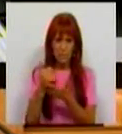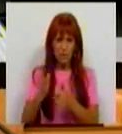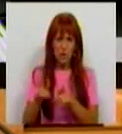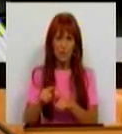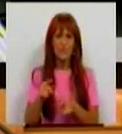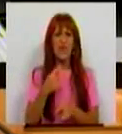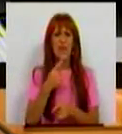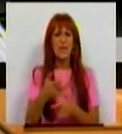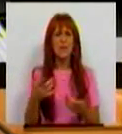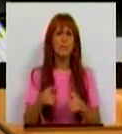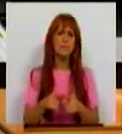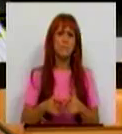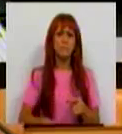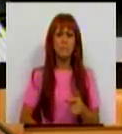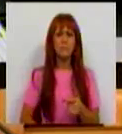alegam